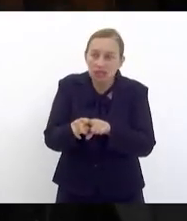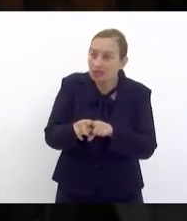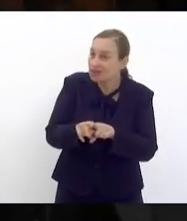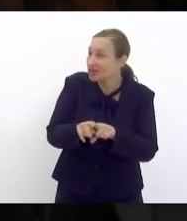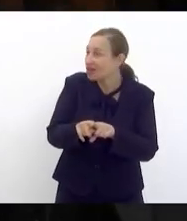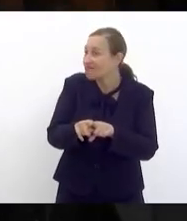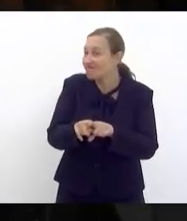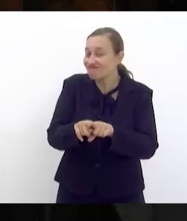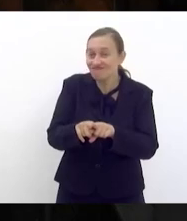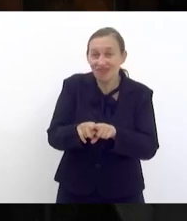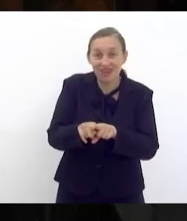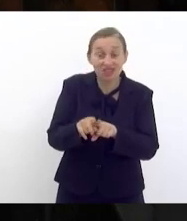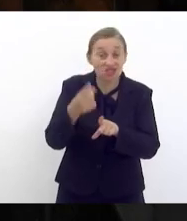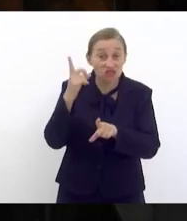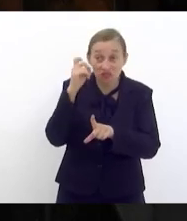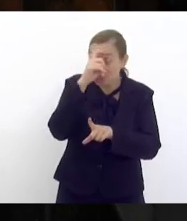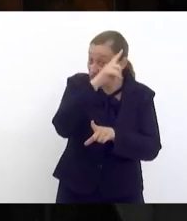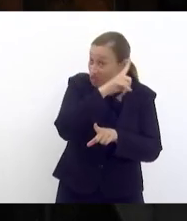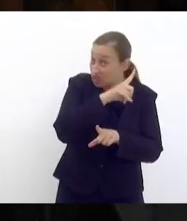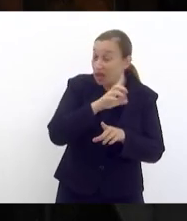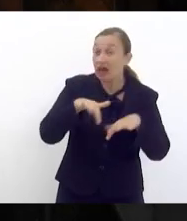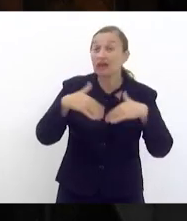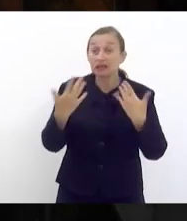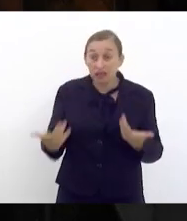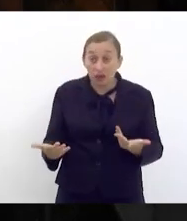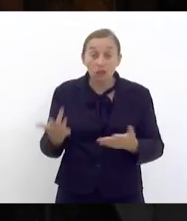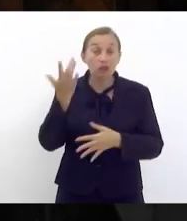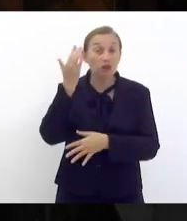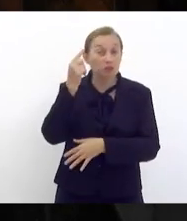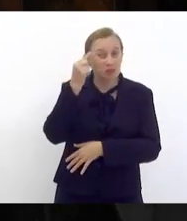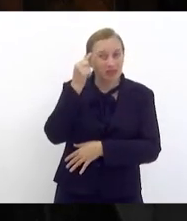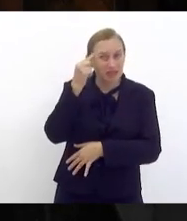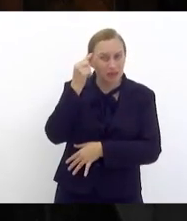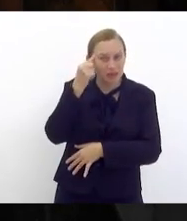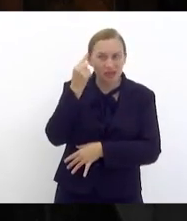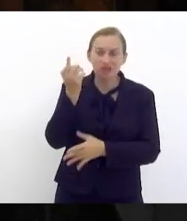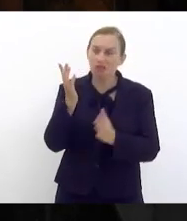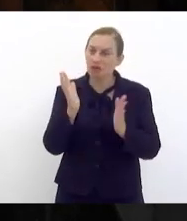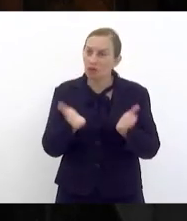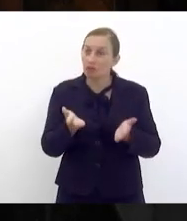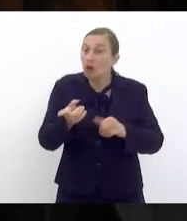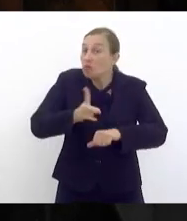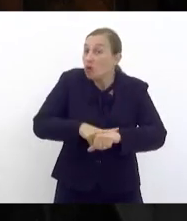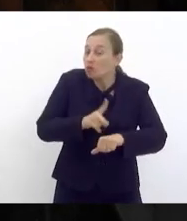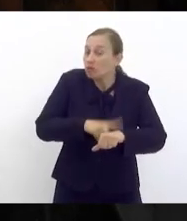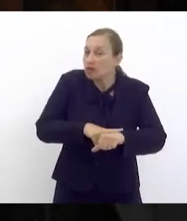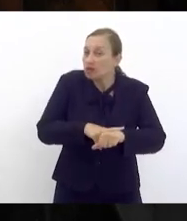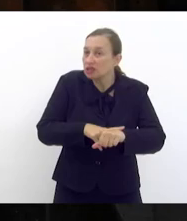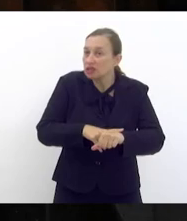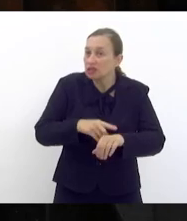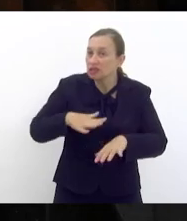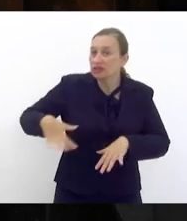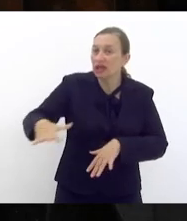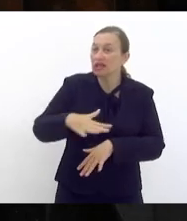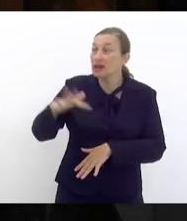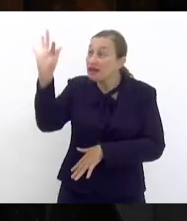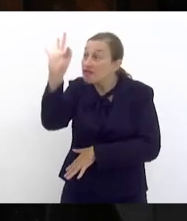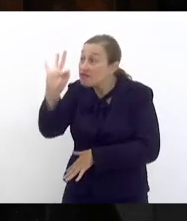exorbitante. Então, pelo mesmo raciocínio, é hora das unidades